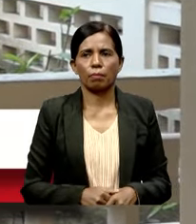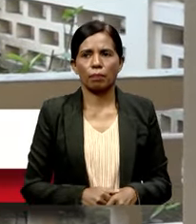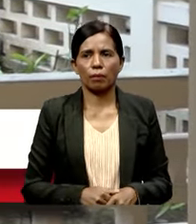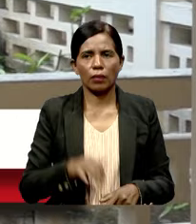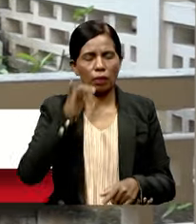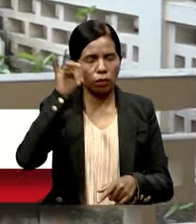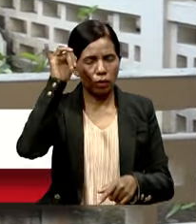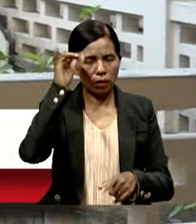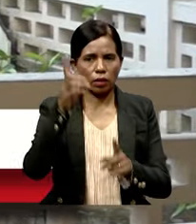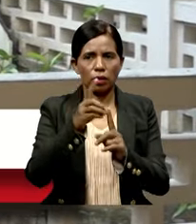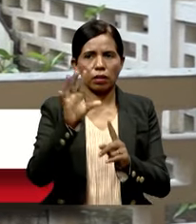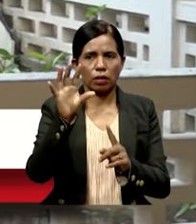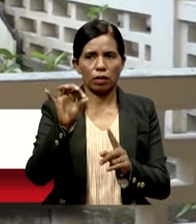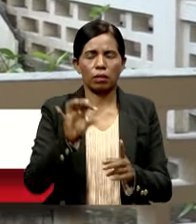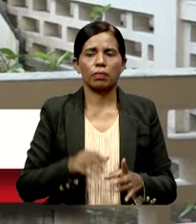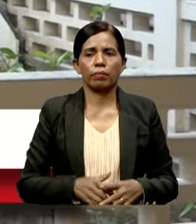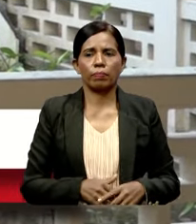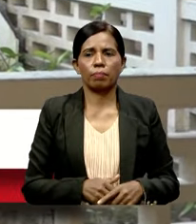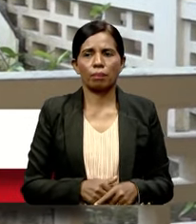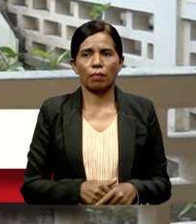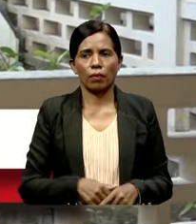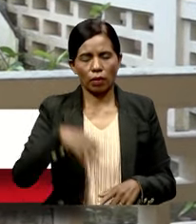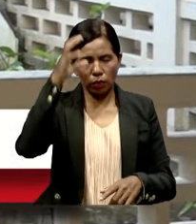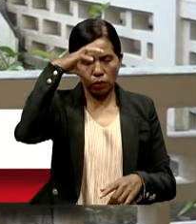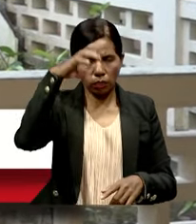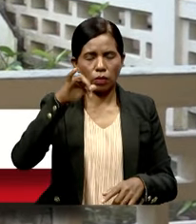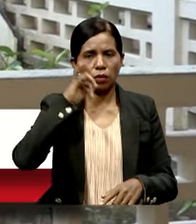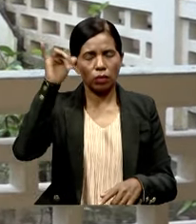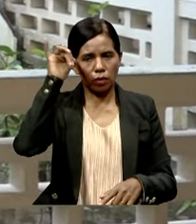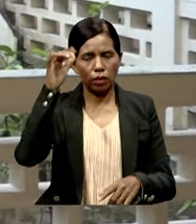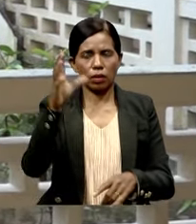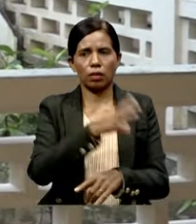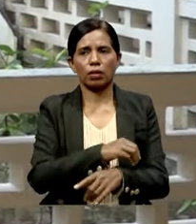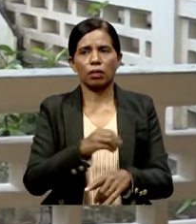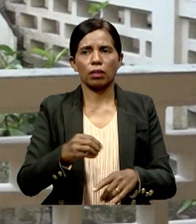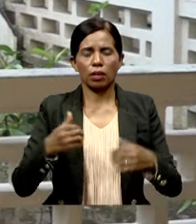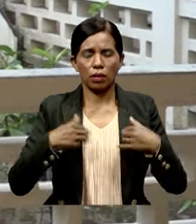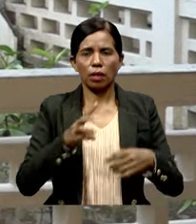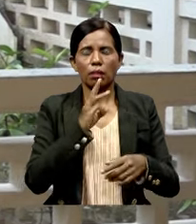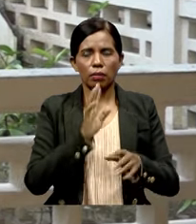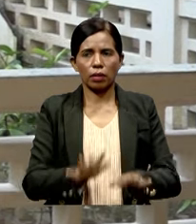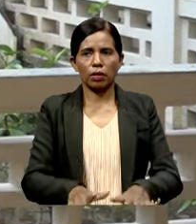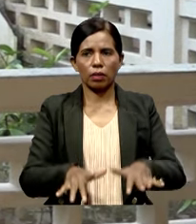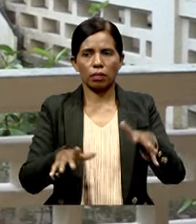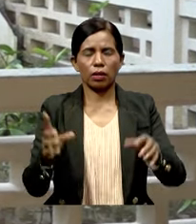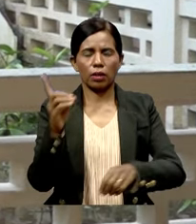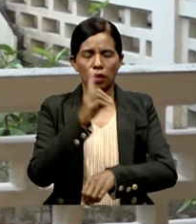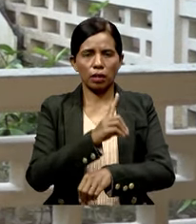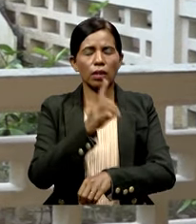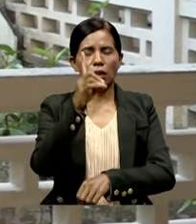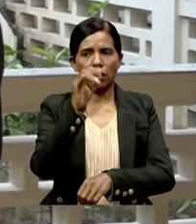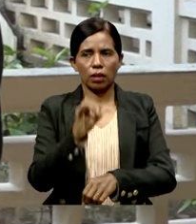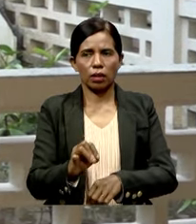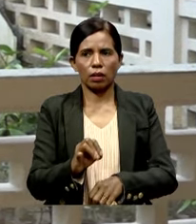Jorge Dianovi, udang nabe ke Jorge tunya Dianovi, hamos in inversões quase de lilar antomak, ao